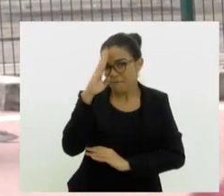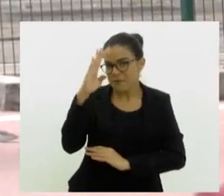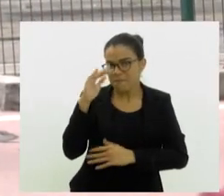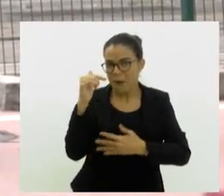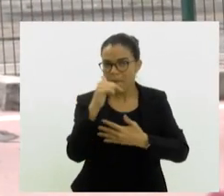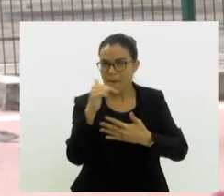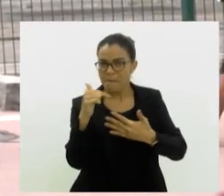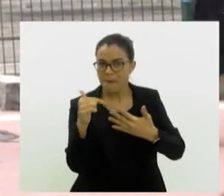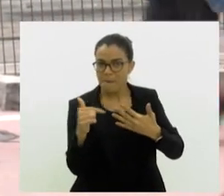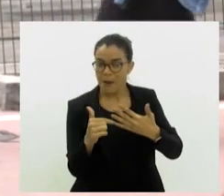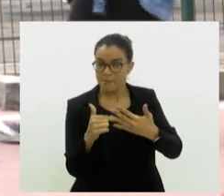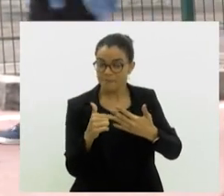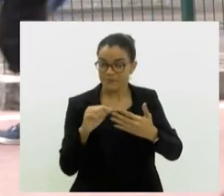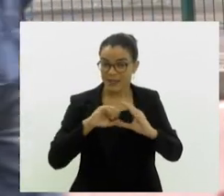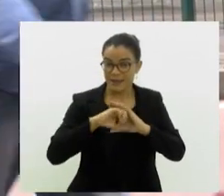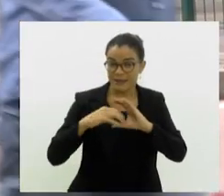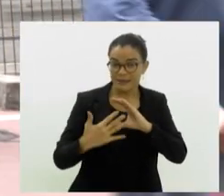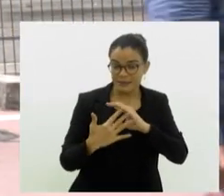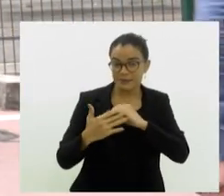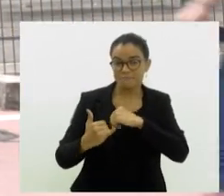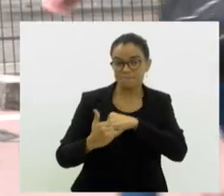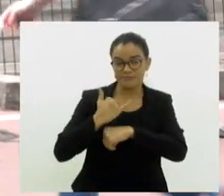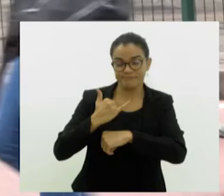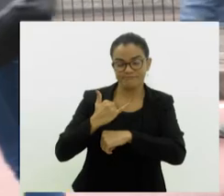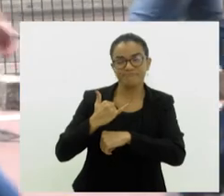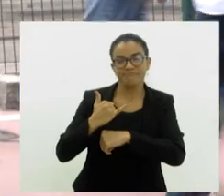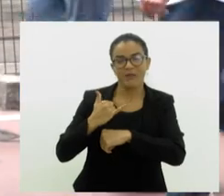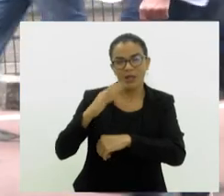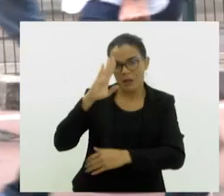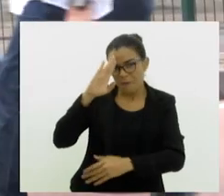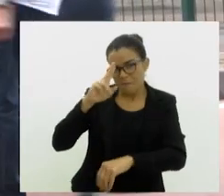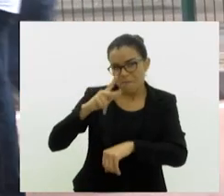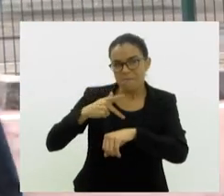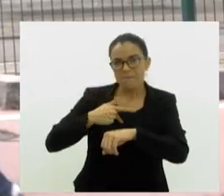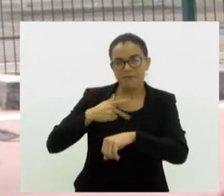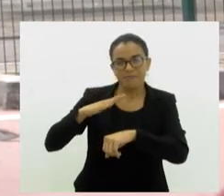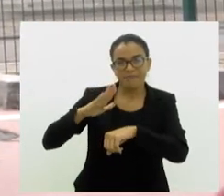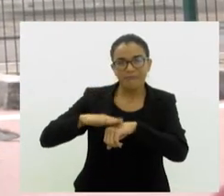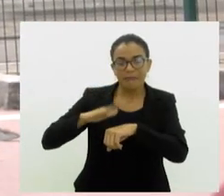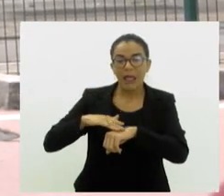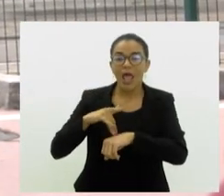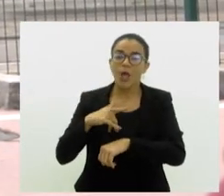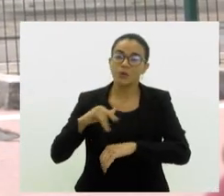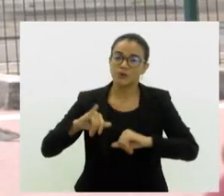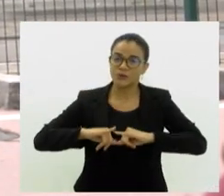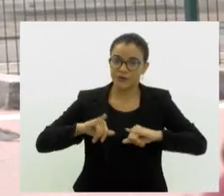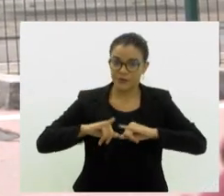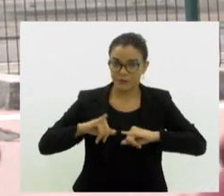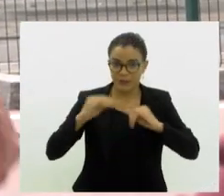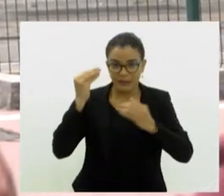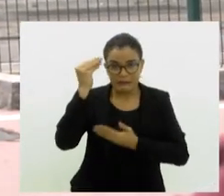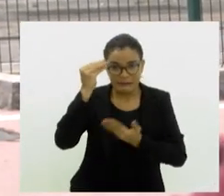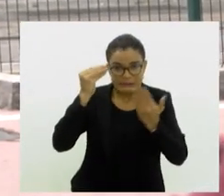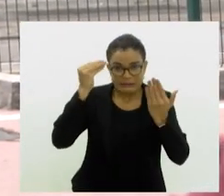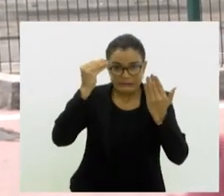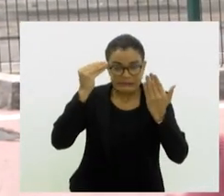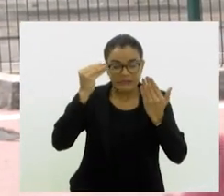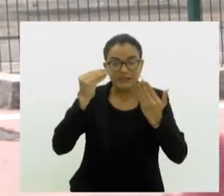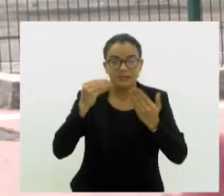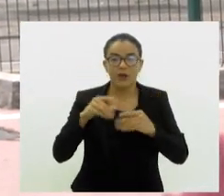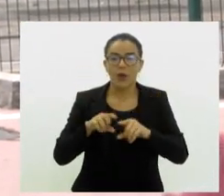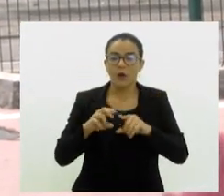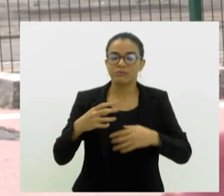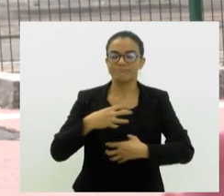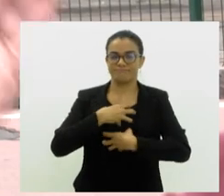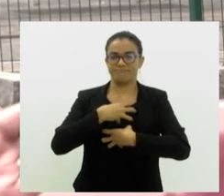a síndrome do impostor, ela é uma angústia. Na verdade, ela é um sofrimento psíquico causado pela sensação ou